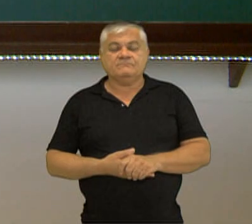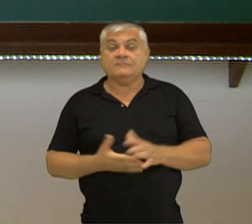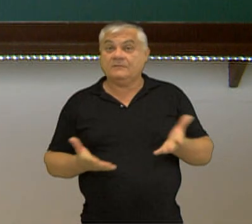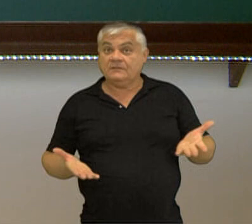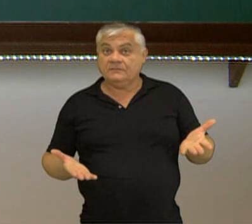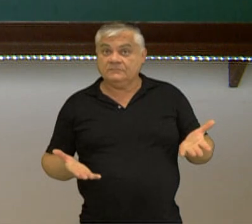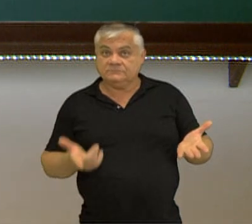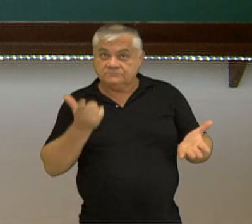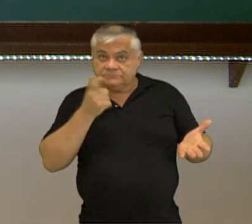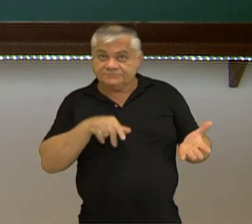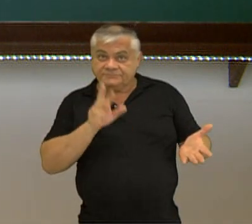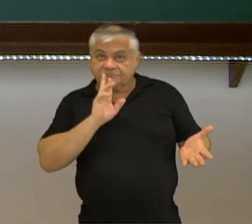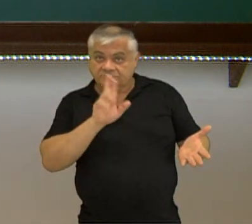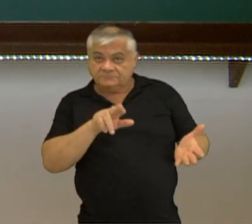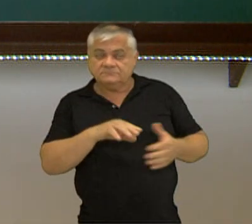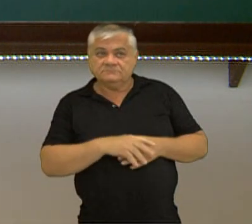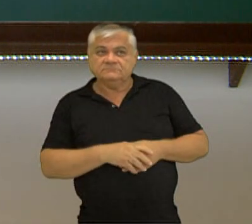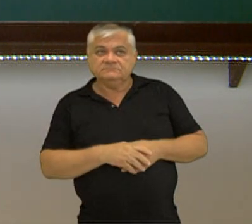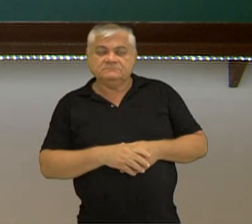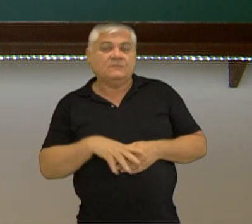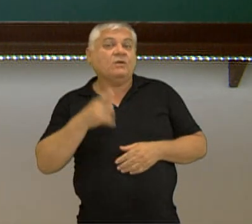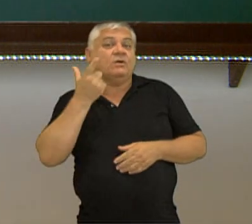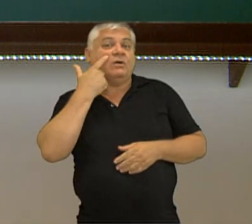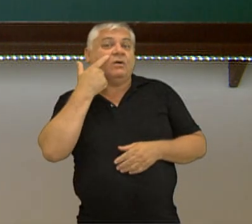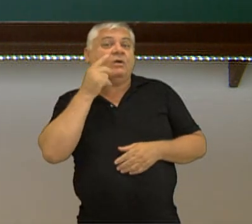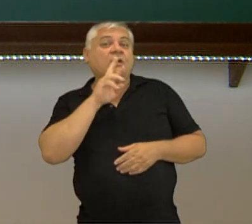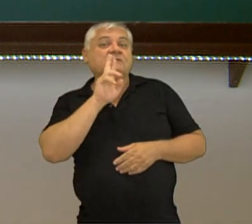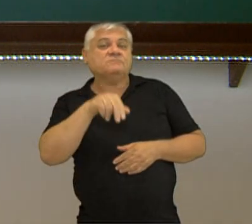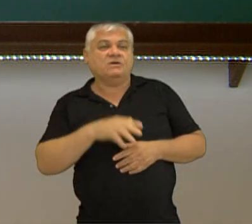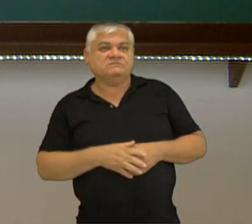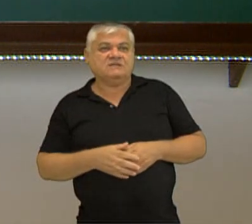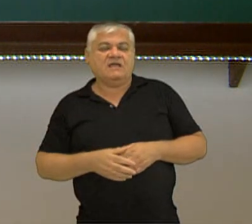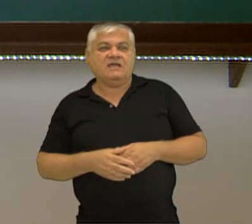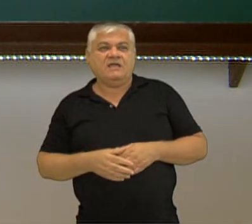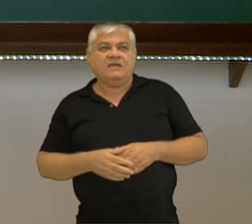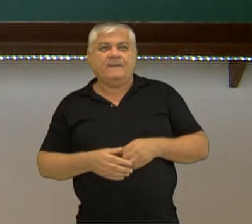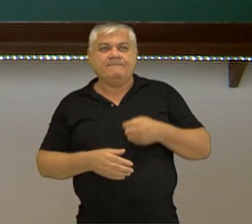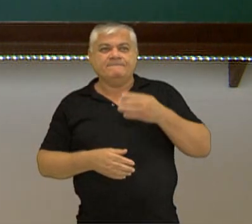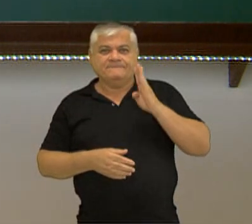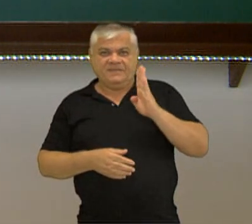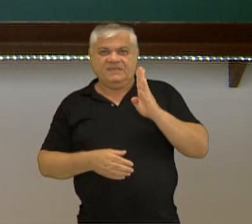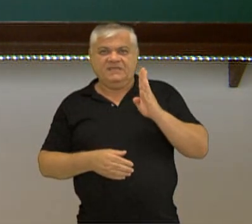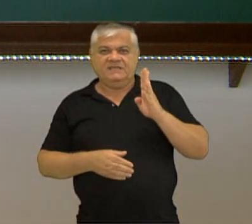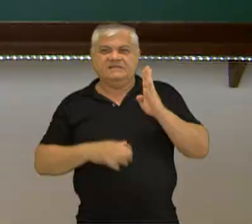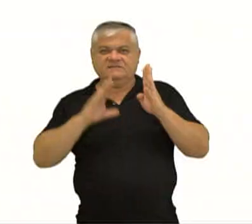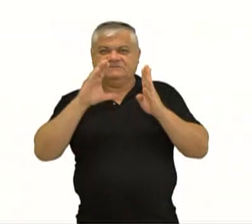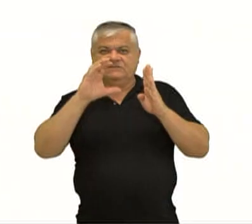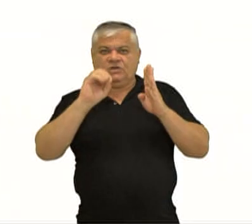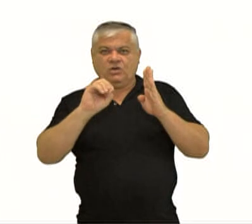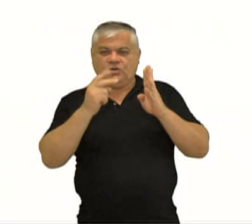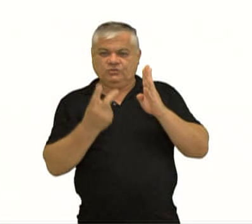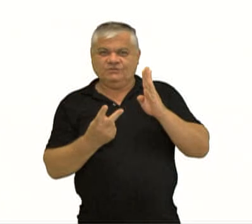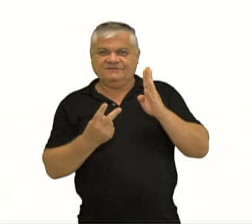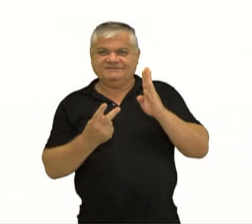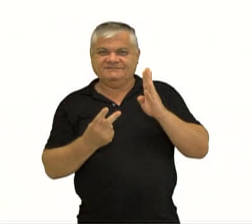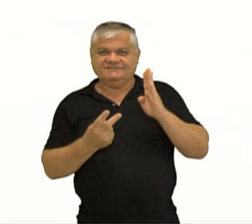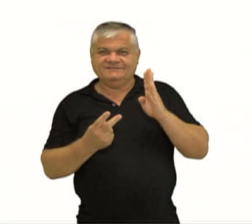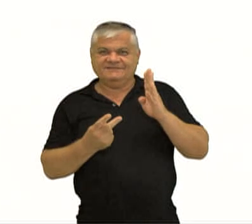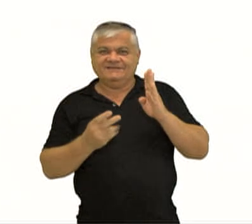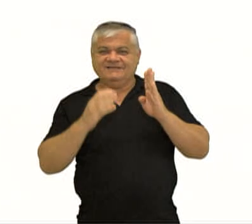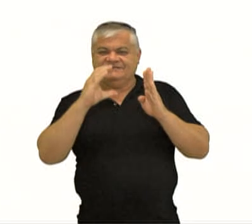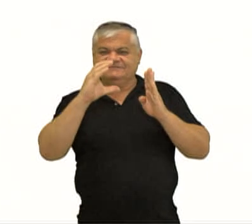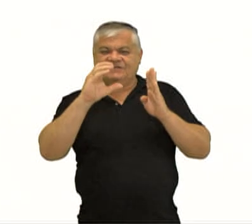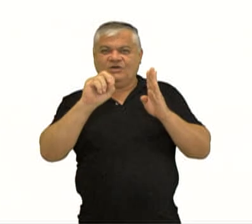E aí, pessoal, responderam? Olha lá, ó. Quem respondeu a alternativa B lá, ó, CO2, o carbono é um